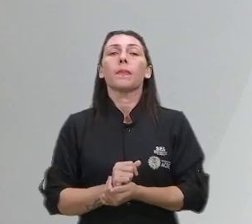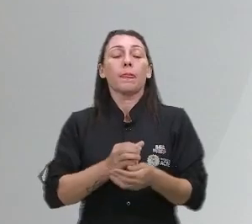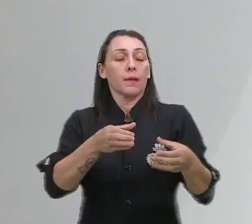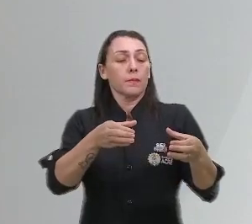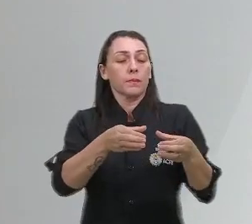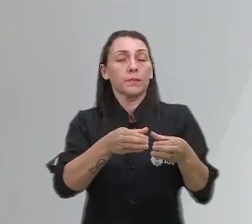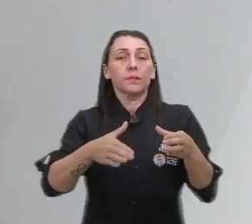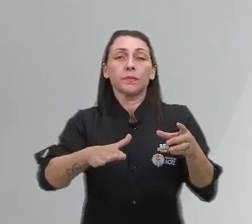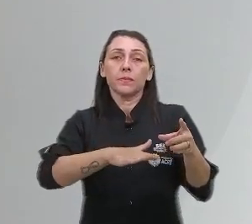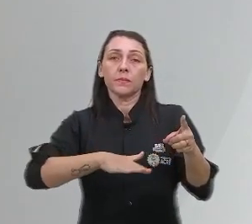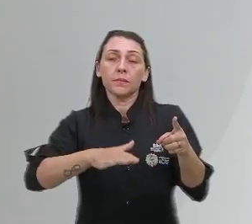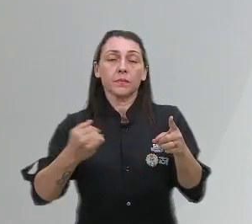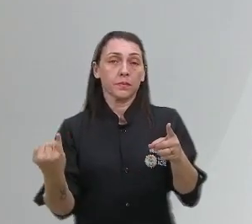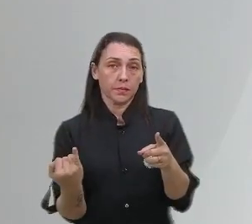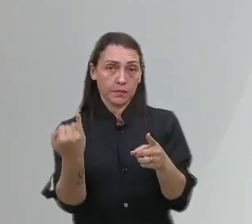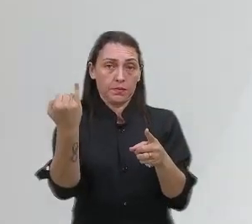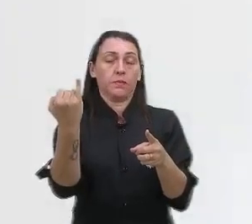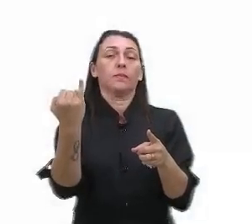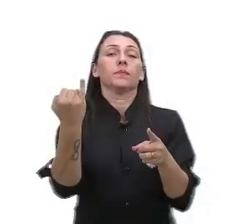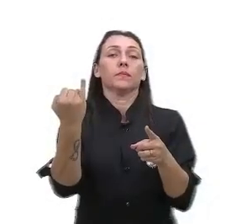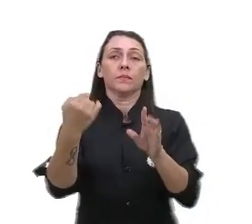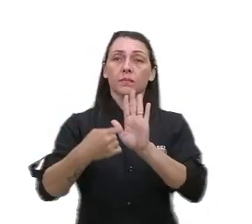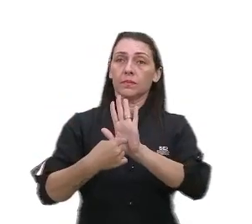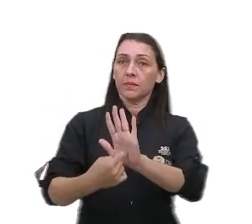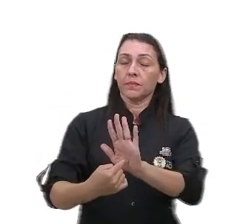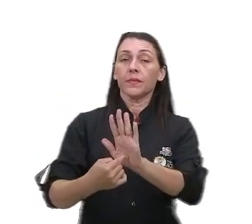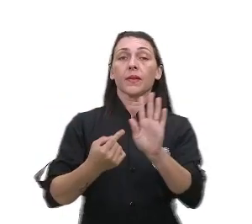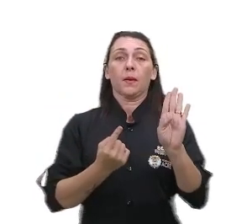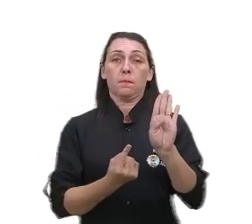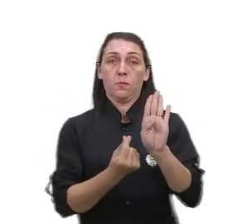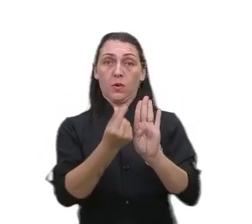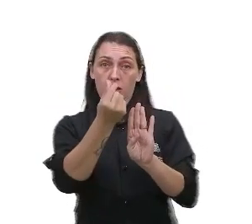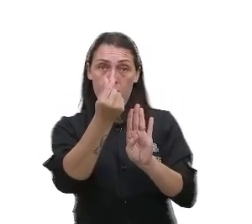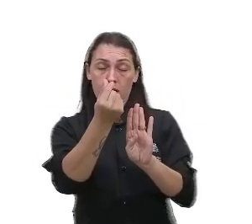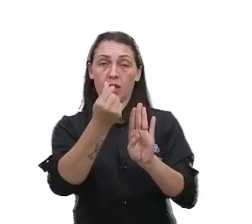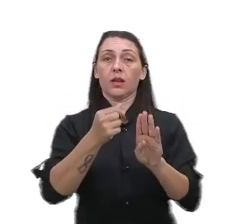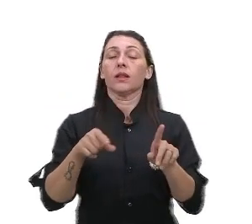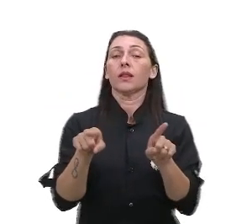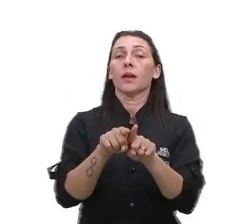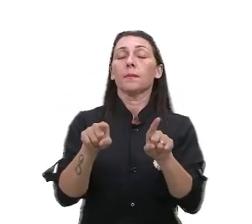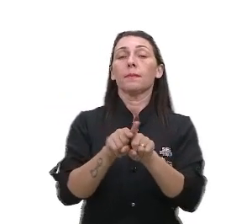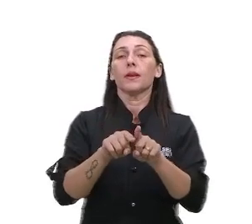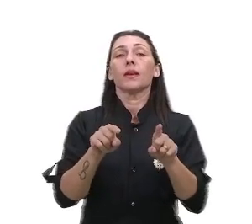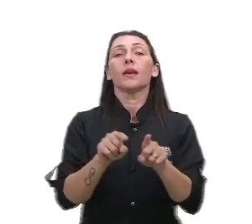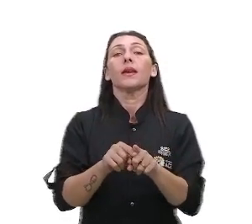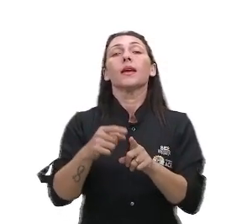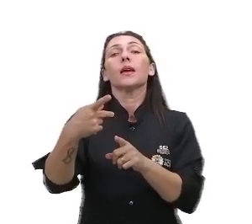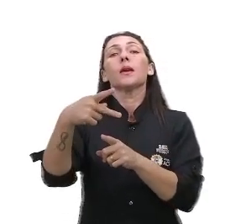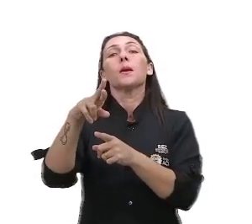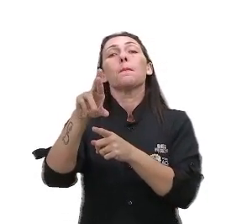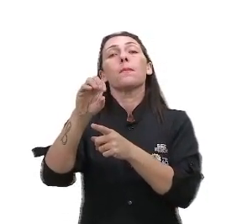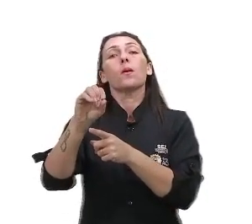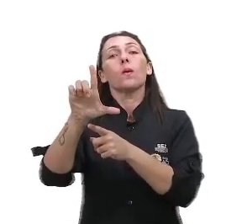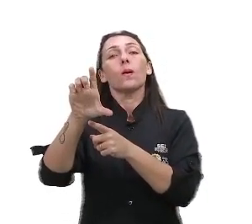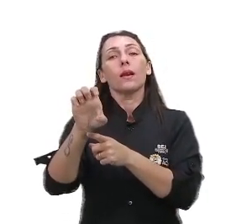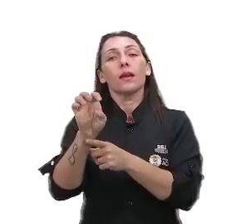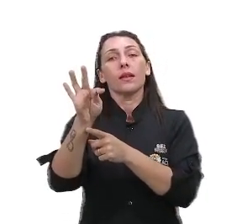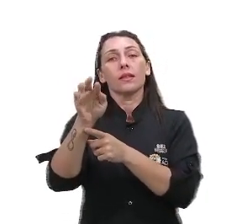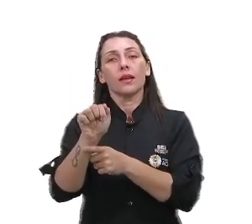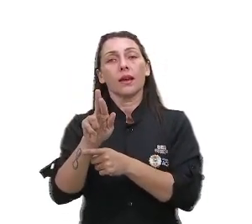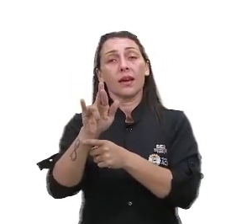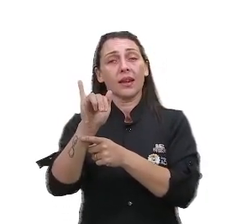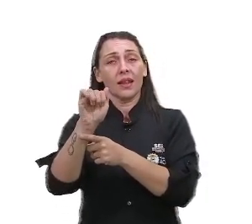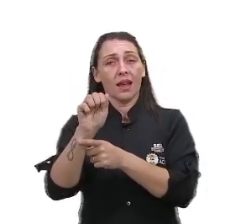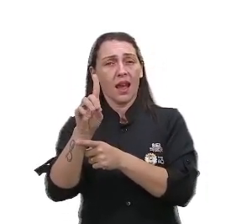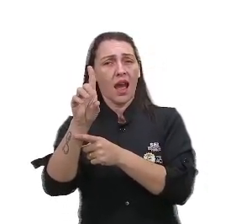classes sociais importantes de se destacar, que é a burguesia e o chamado proletariado. Mas, professor, o que é